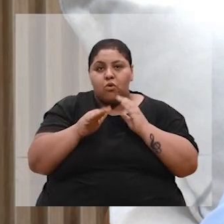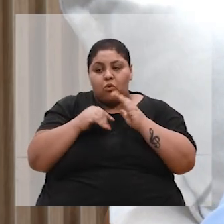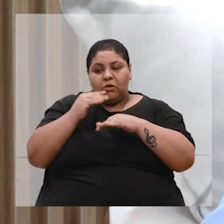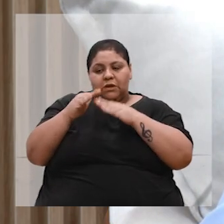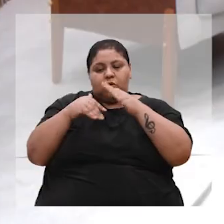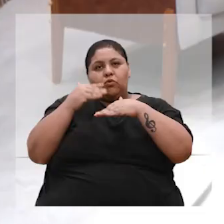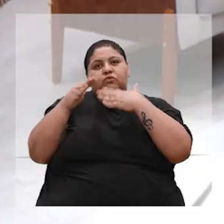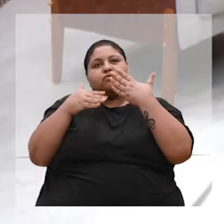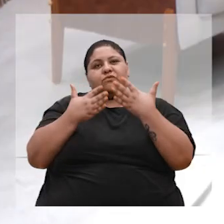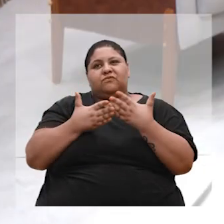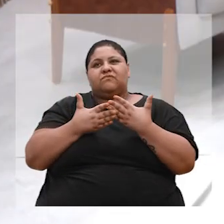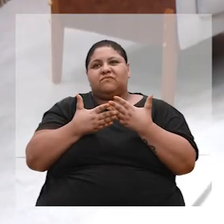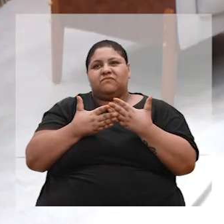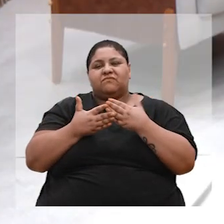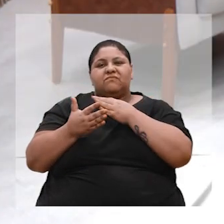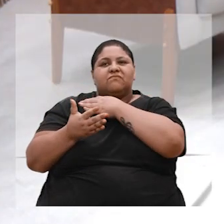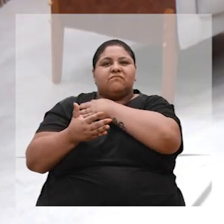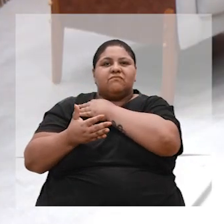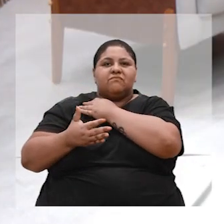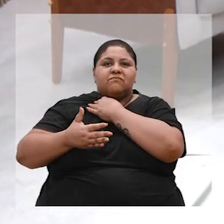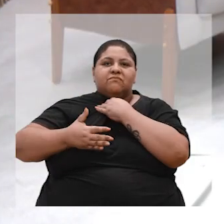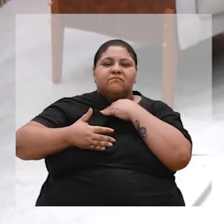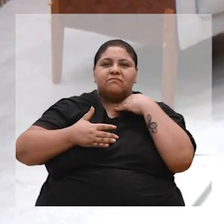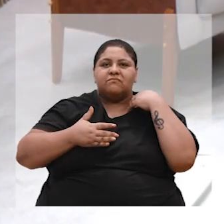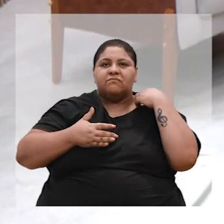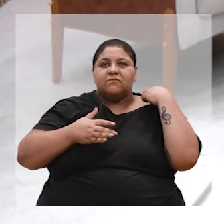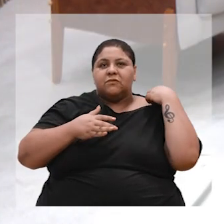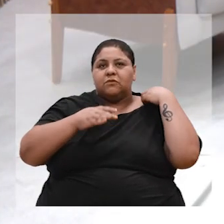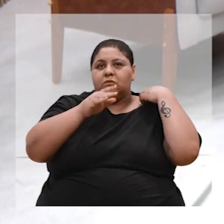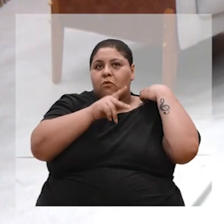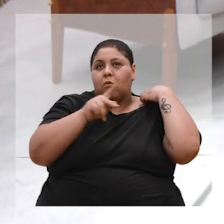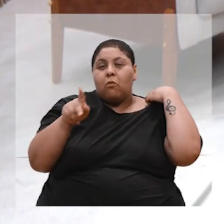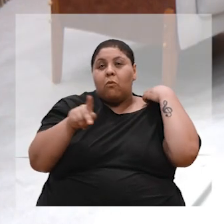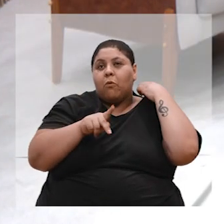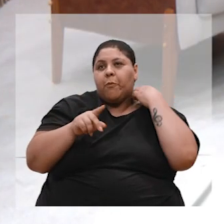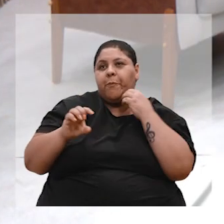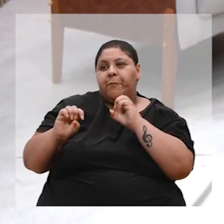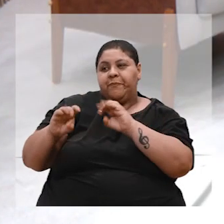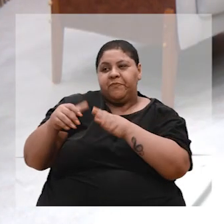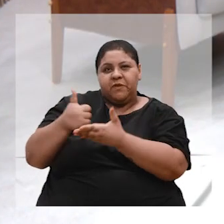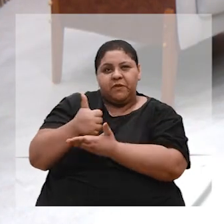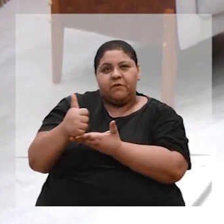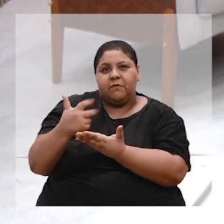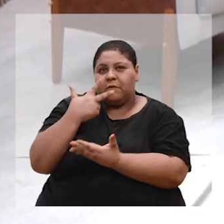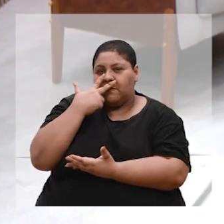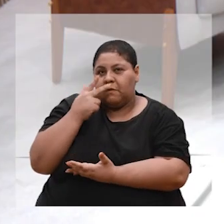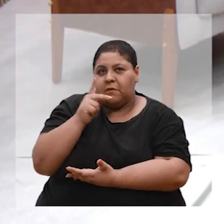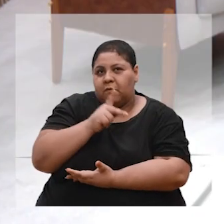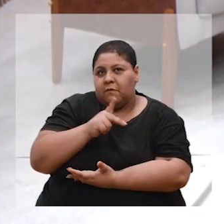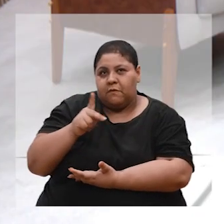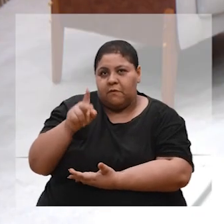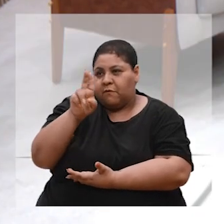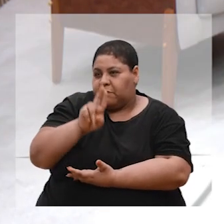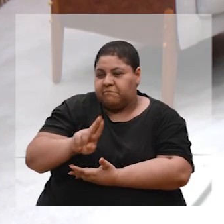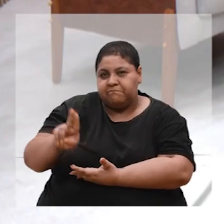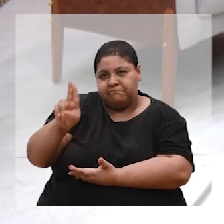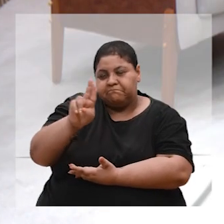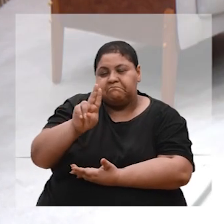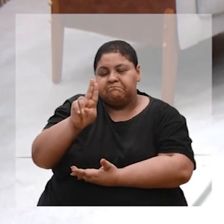tentando construir. E o professor que atua na educação básica, assim como o professor que atua